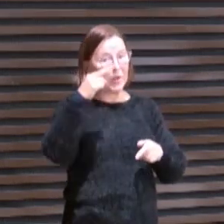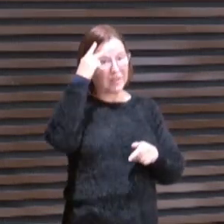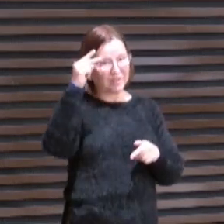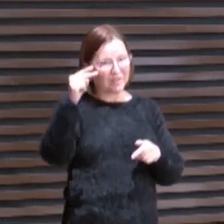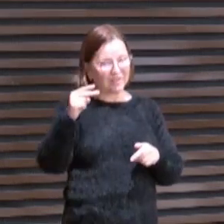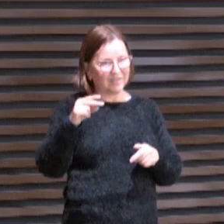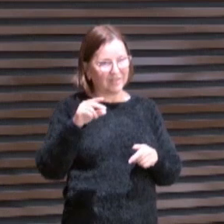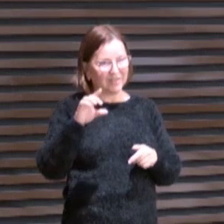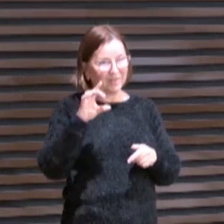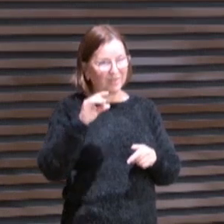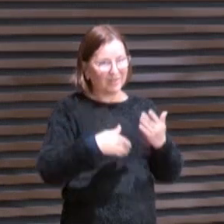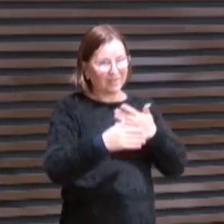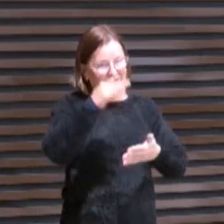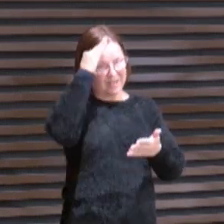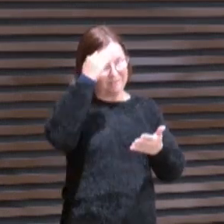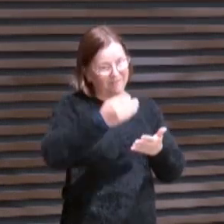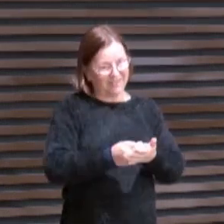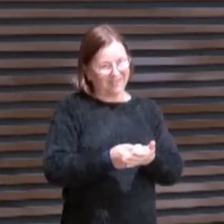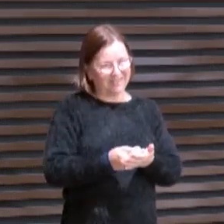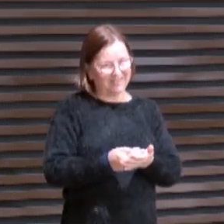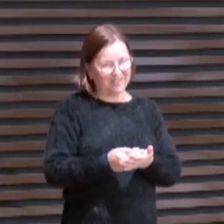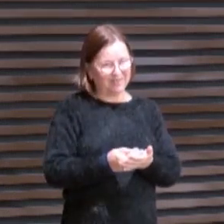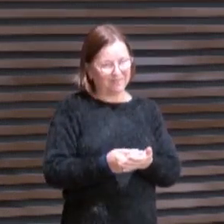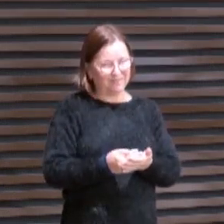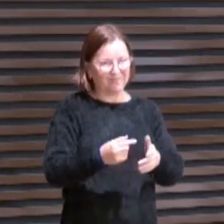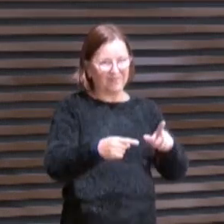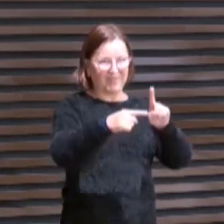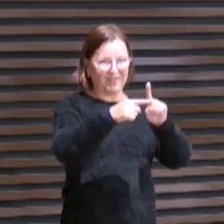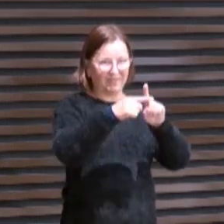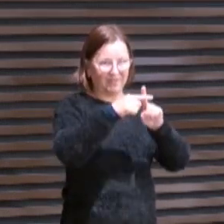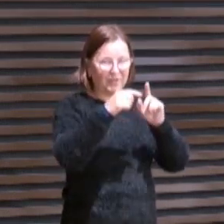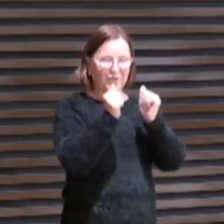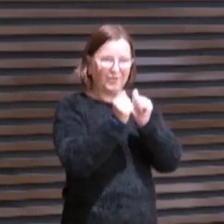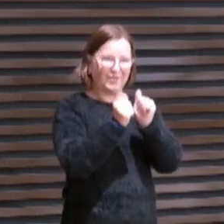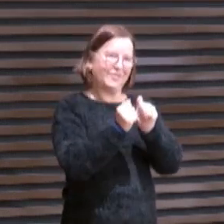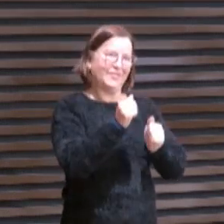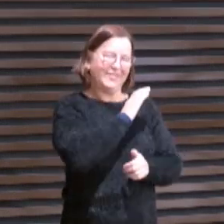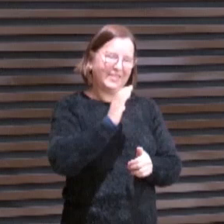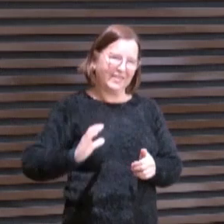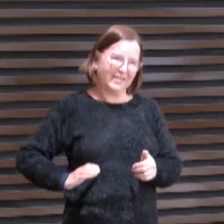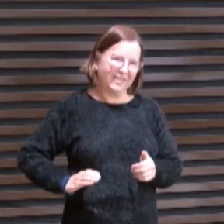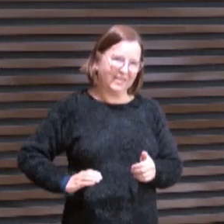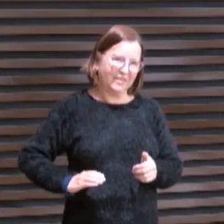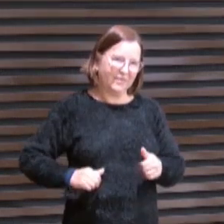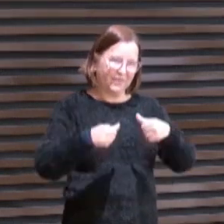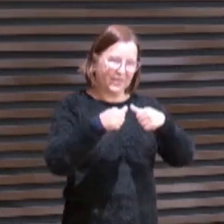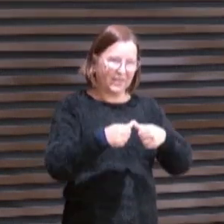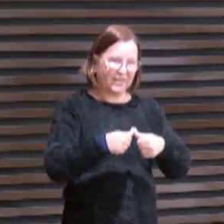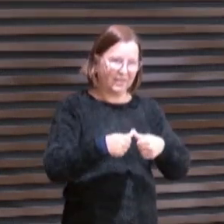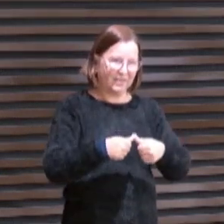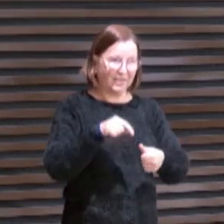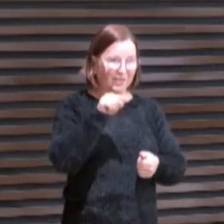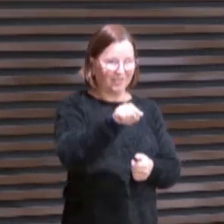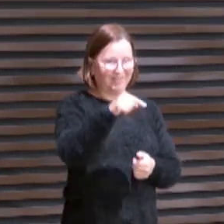solo por fé se viu. En la cruz, junto com Cristo, estava tu